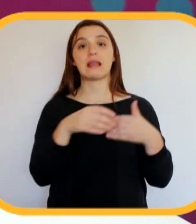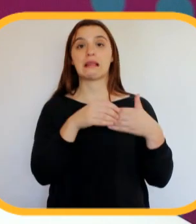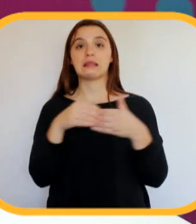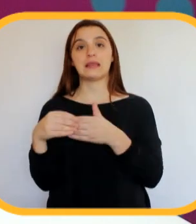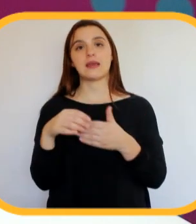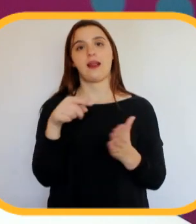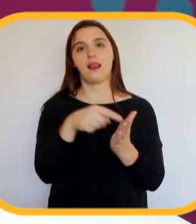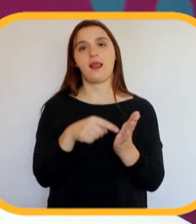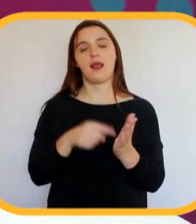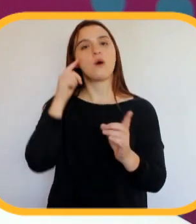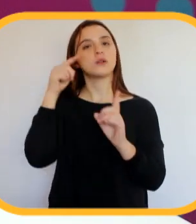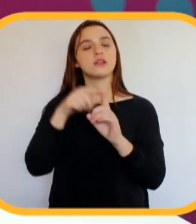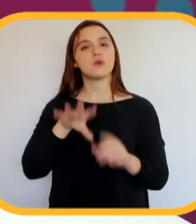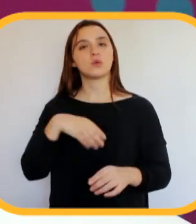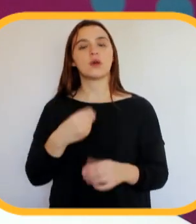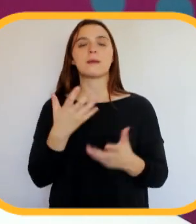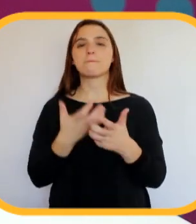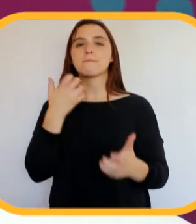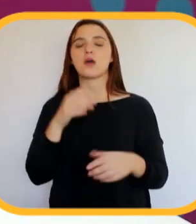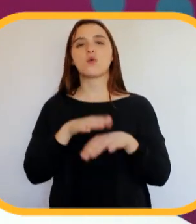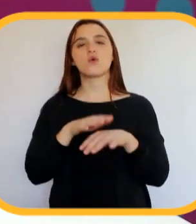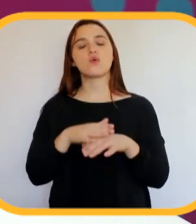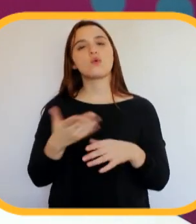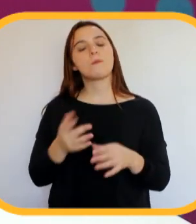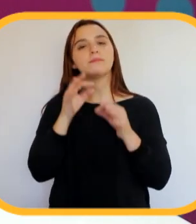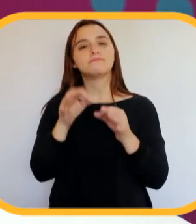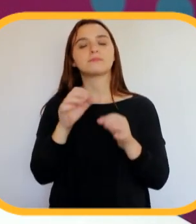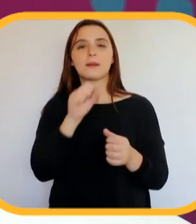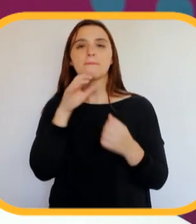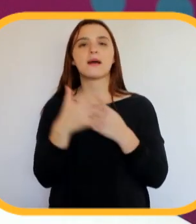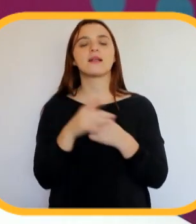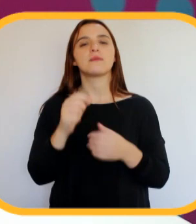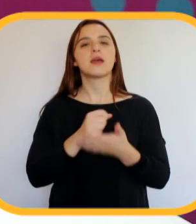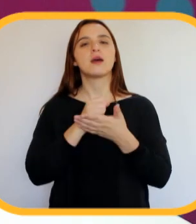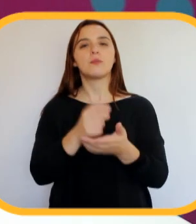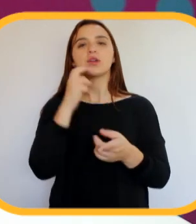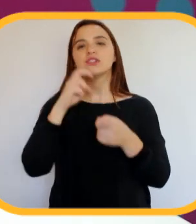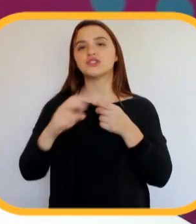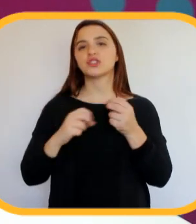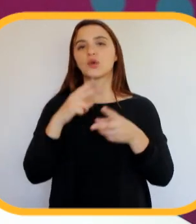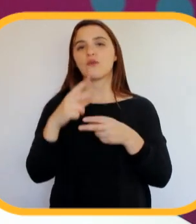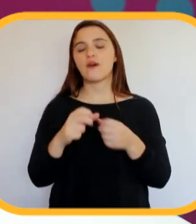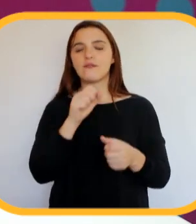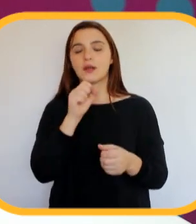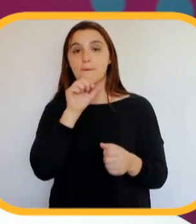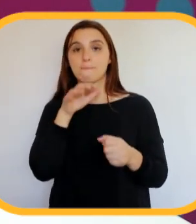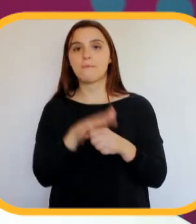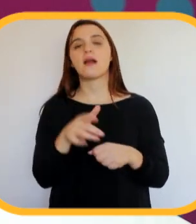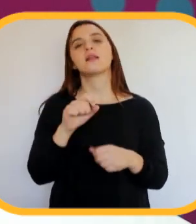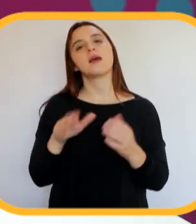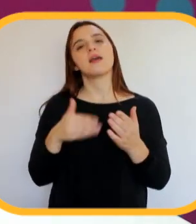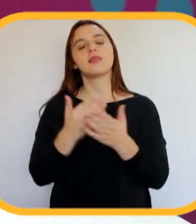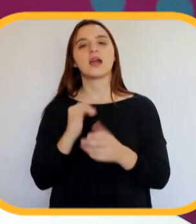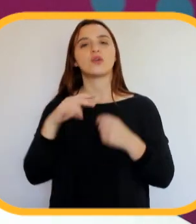líder na agenda mundial e tem-se destacado pela economia do mar, pelo apoio ao desenvolvimento das energias renováveis oceânicas e